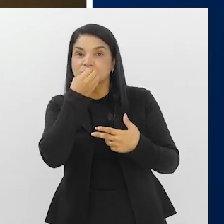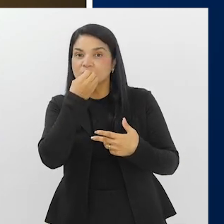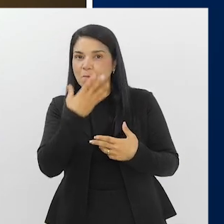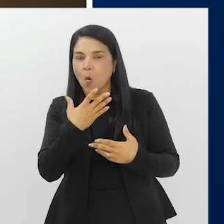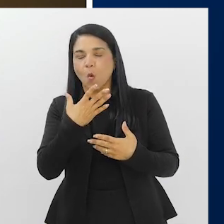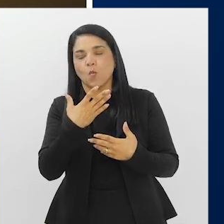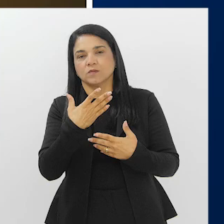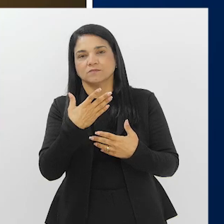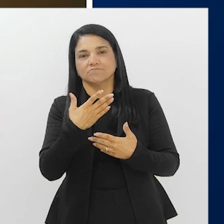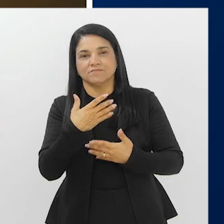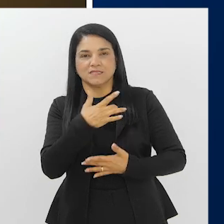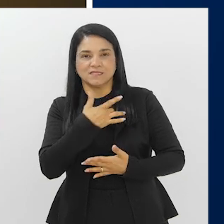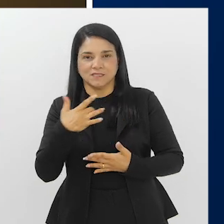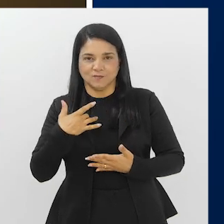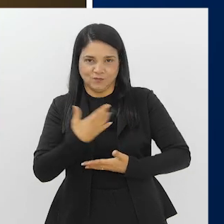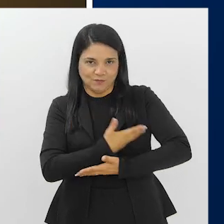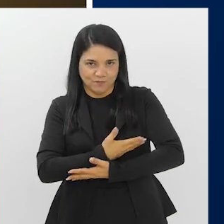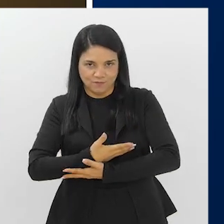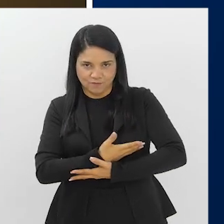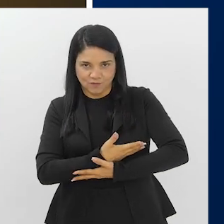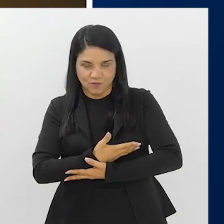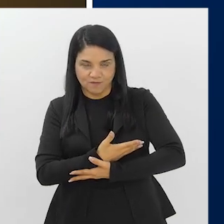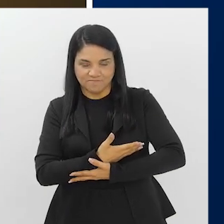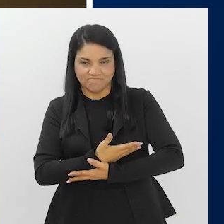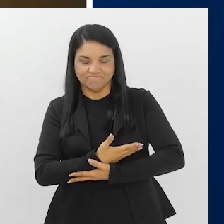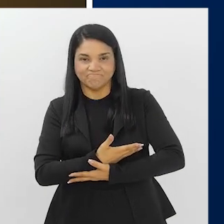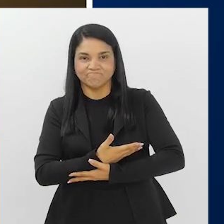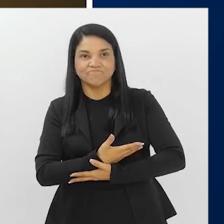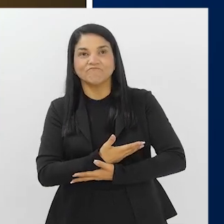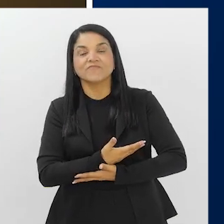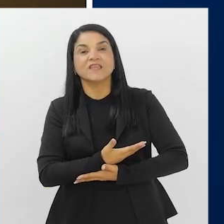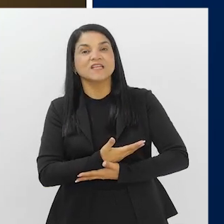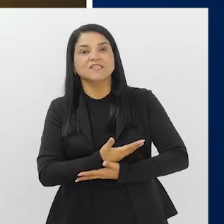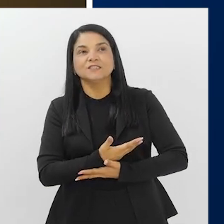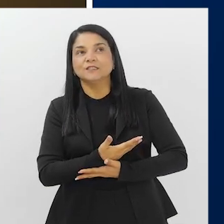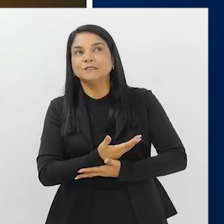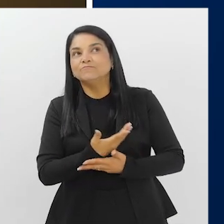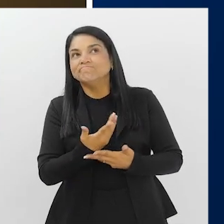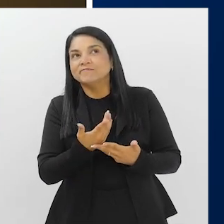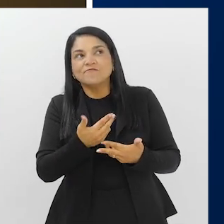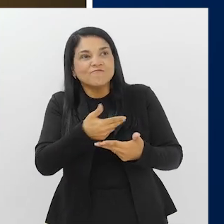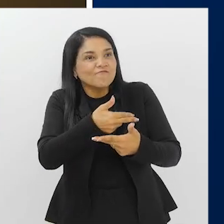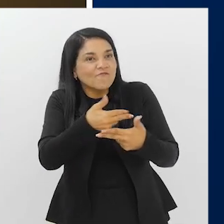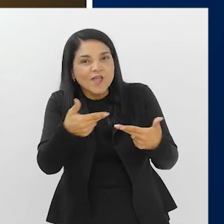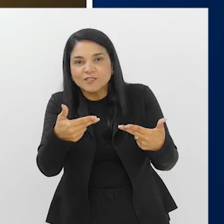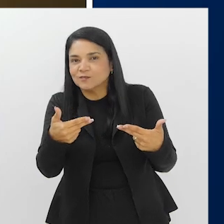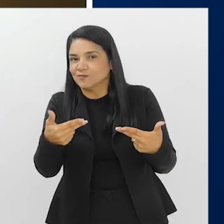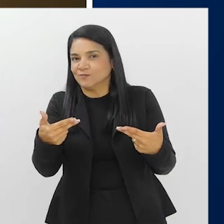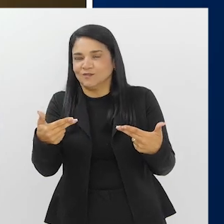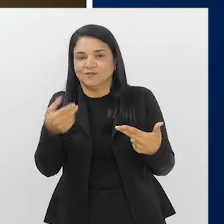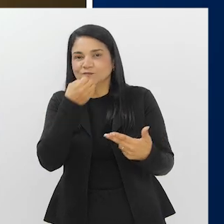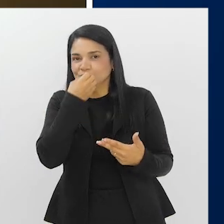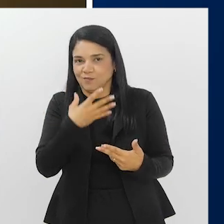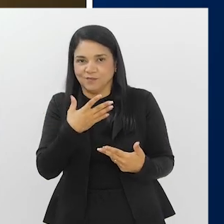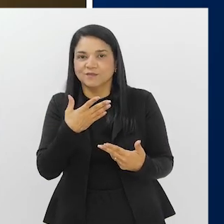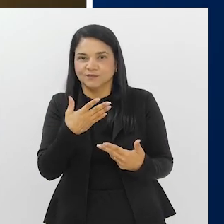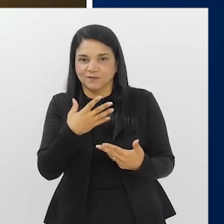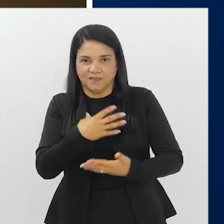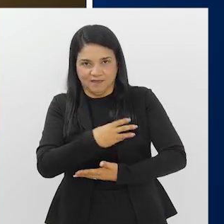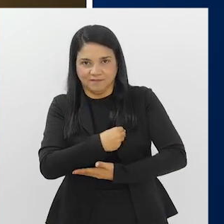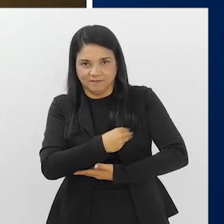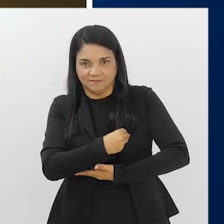aleitamento, se a gente parar, assim, não tem onde ter fim, porque é muito benefício.